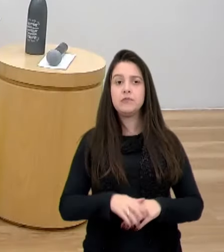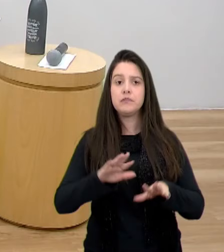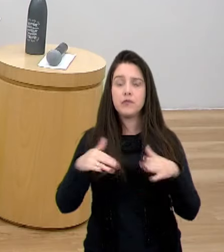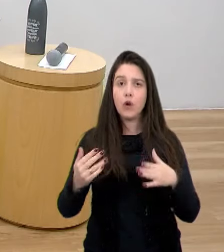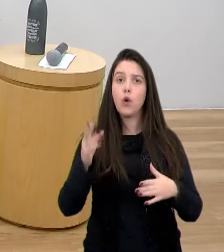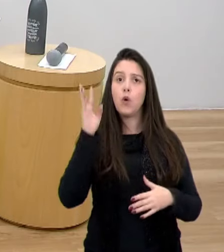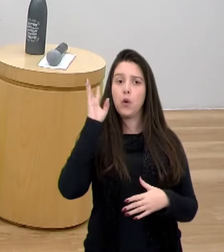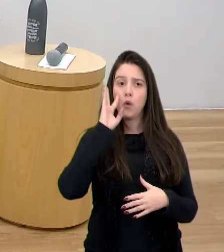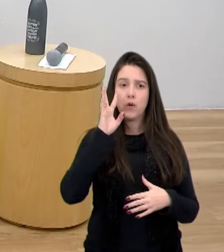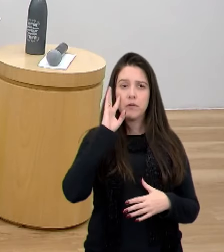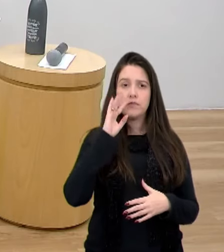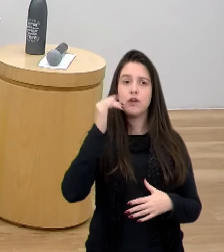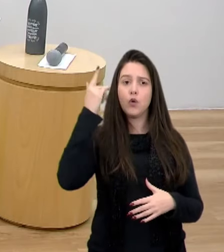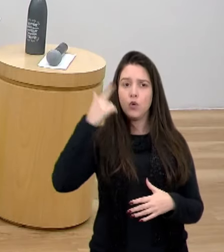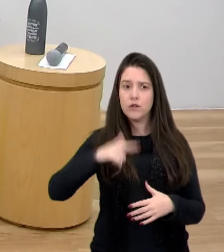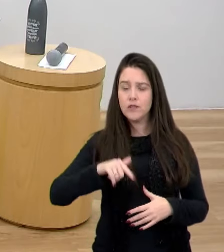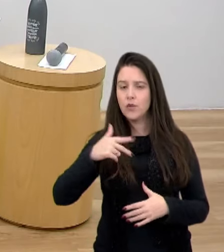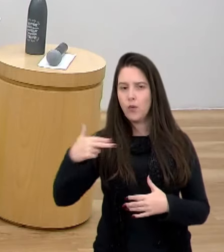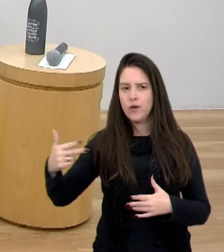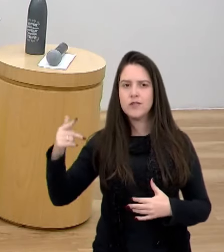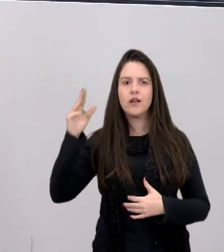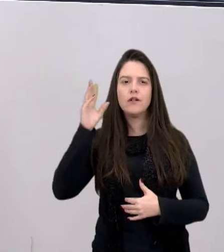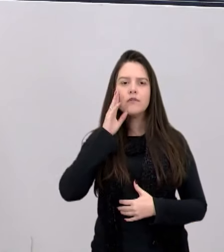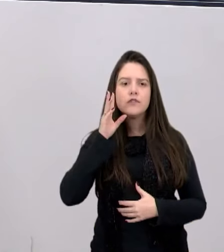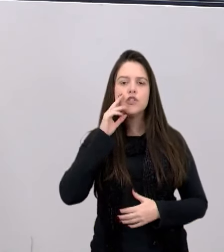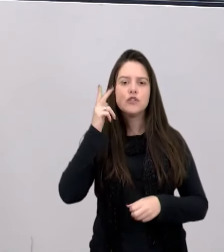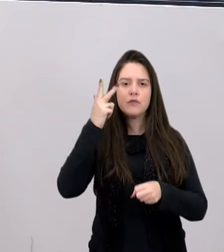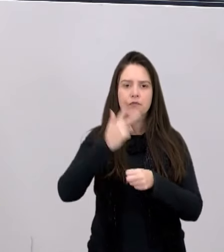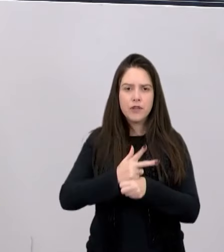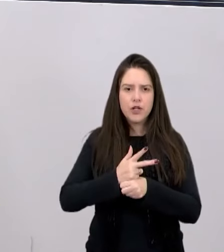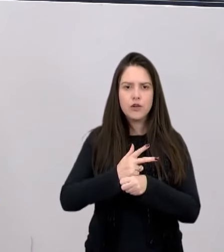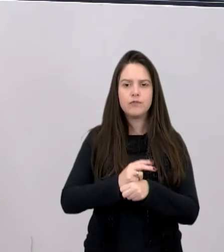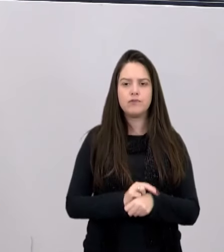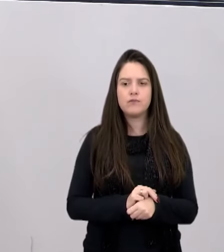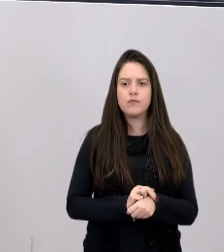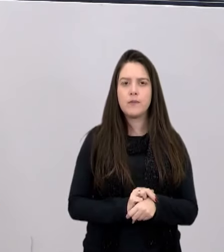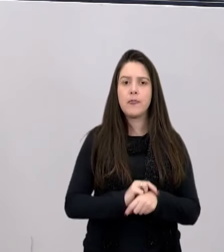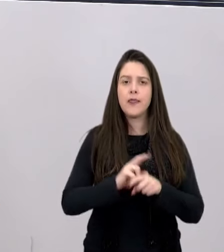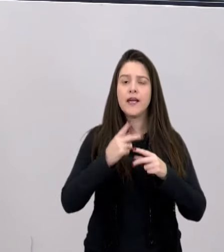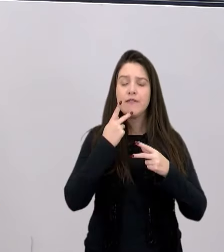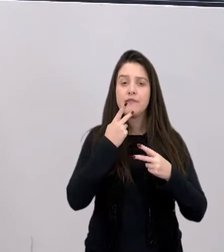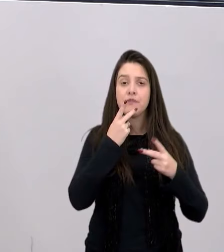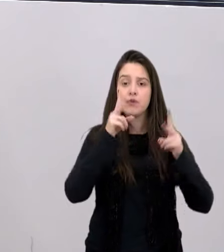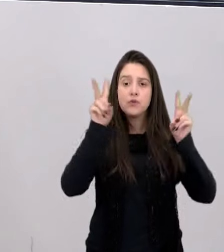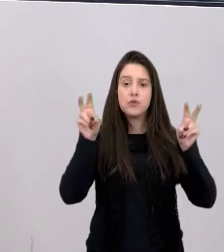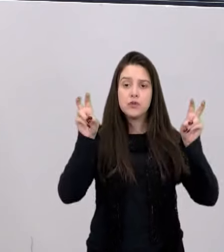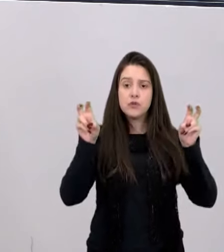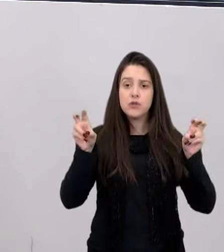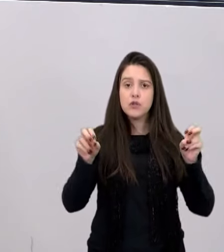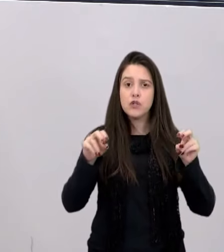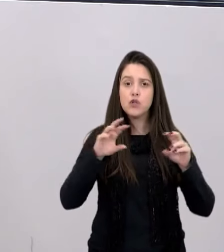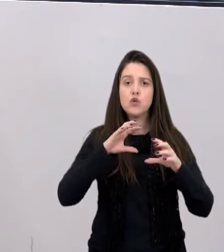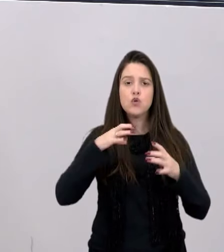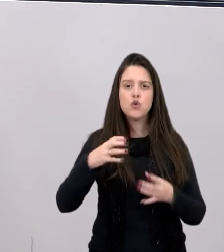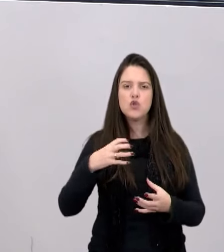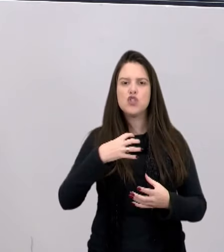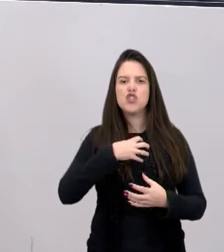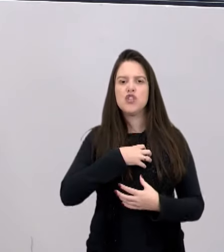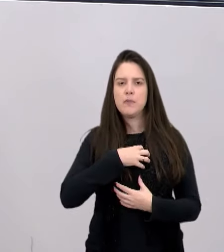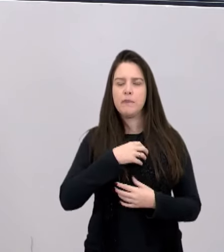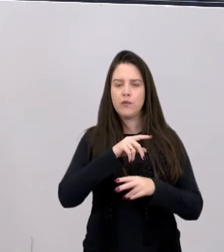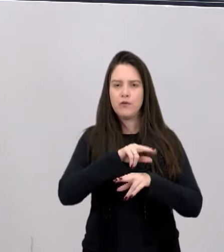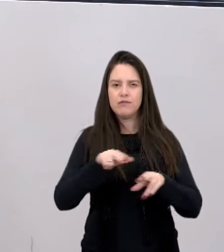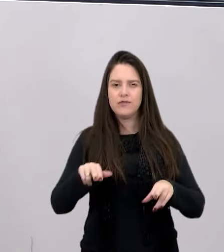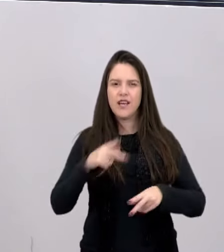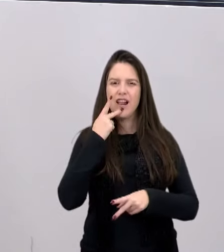Olha só, uma outra coisa bacana que a gente viu no vídeo, né, Evê? Ela ressaltou aí a questão dos tipos de diabetes, né? E aí ela